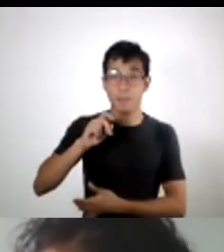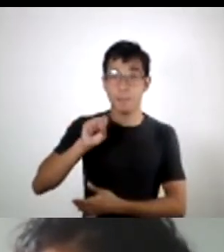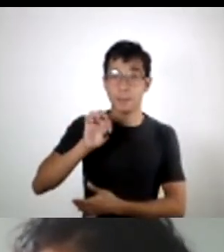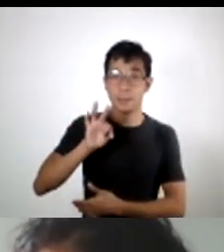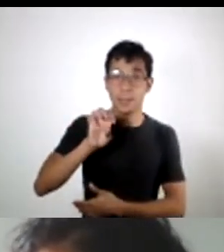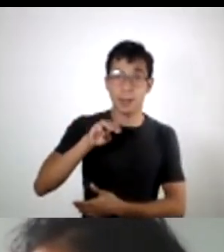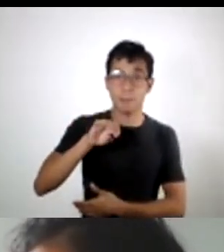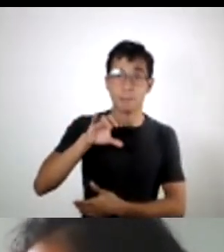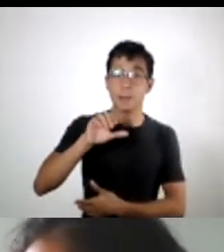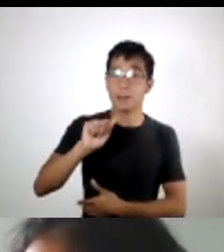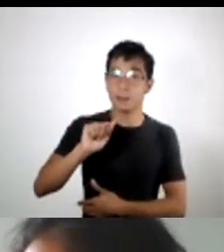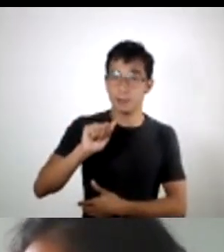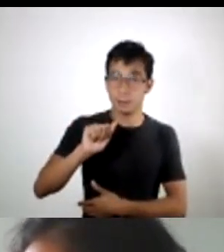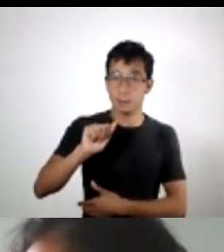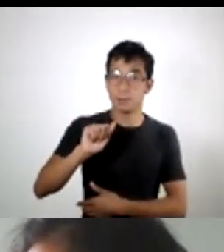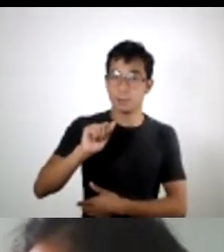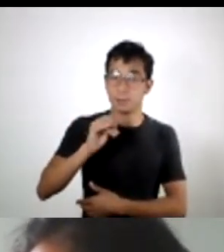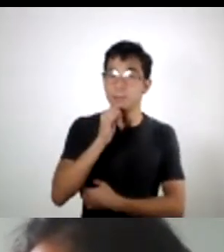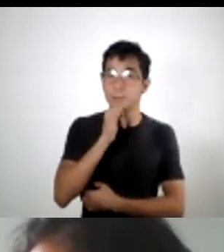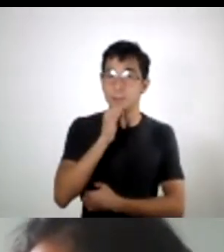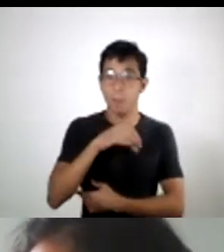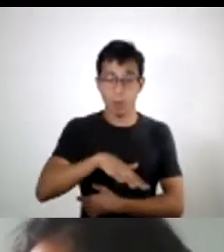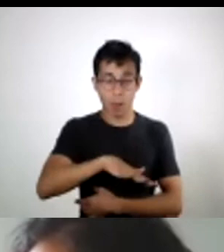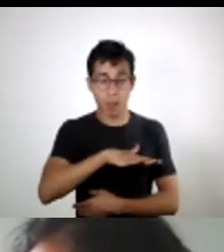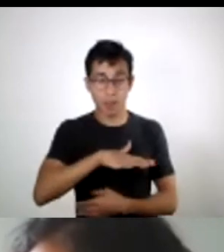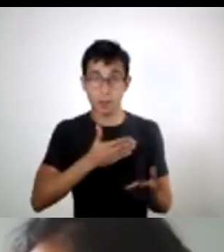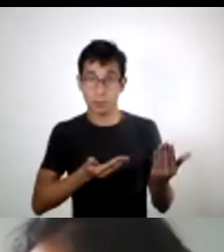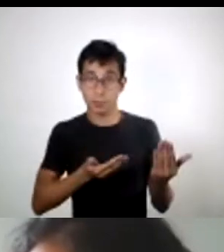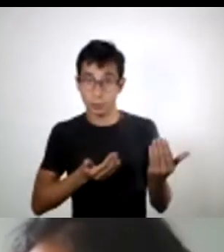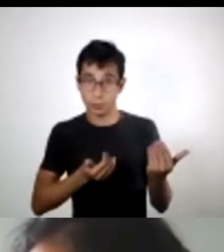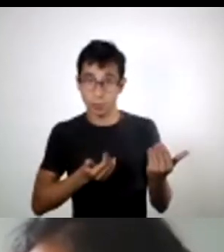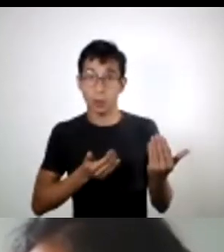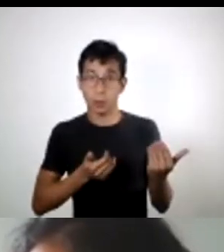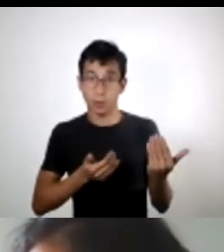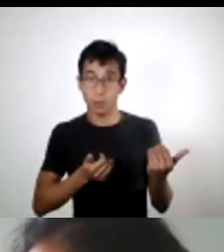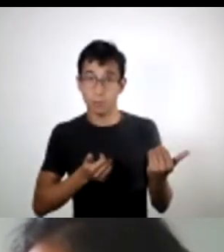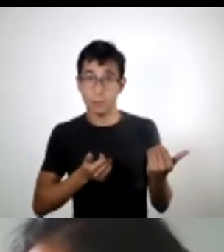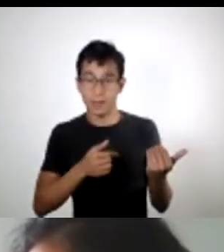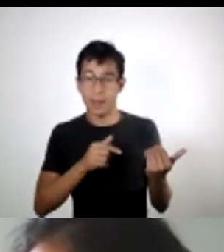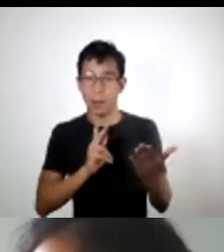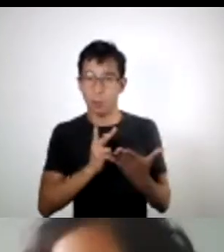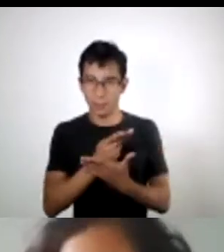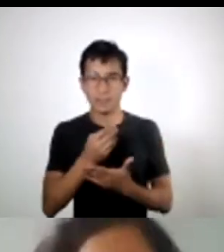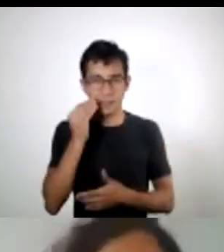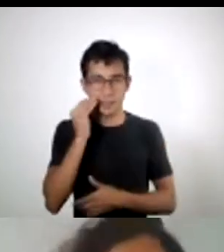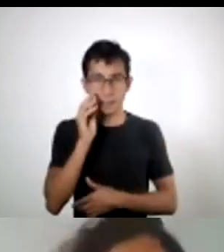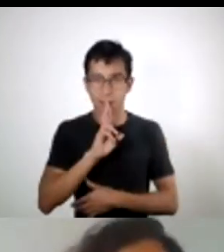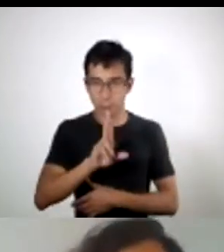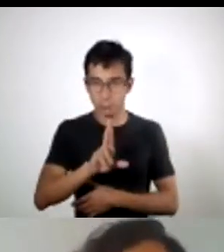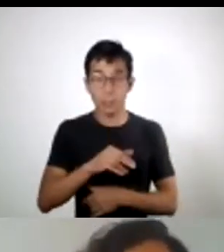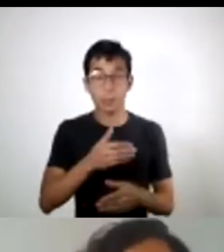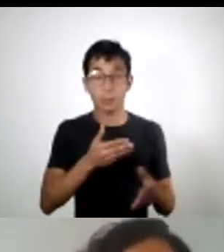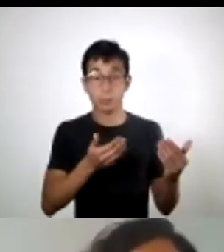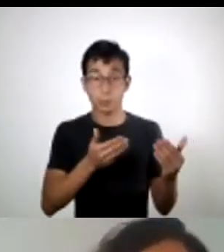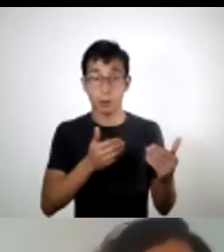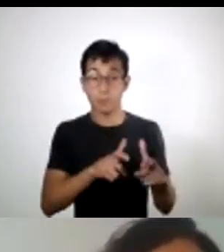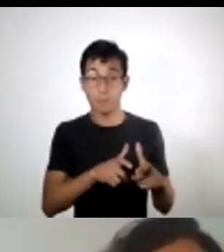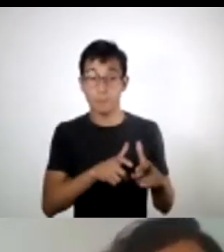que os jovens, e o que tem acontecido ainda, respondendo a Juliana, muitos dos nossos jovens têm